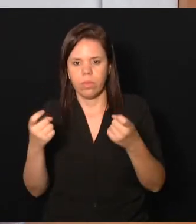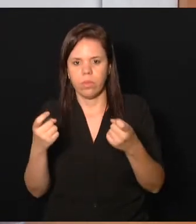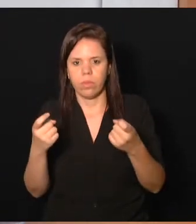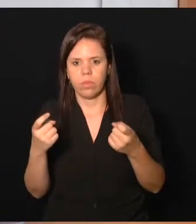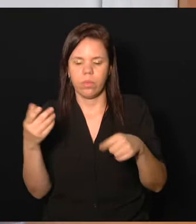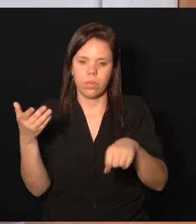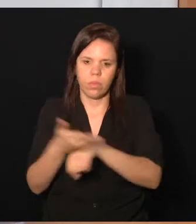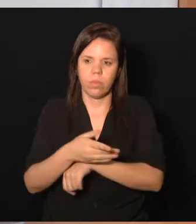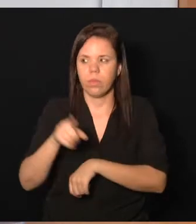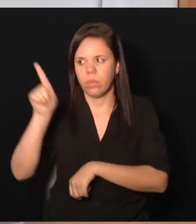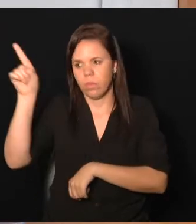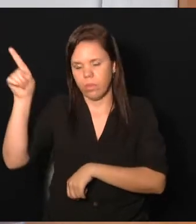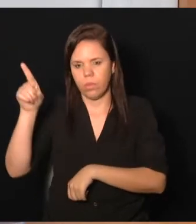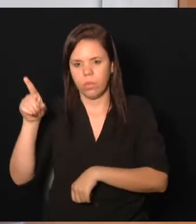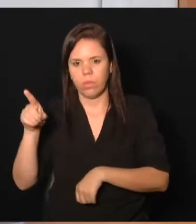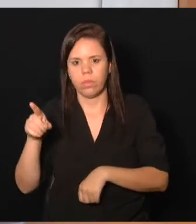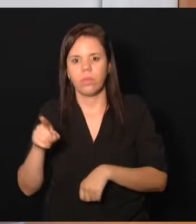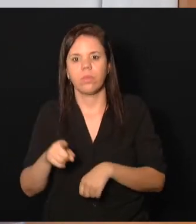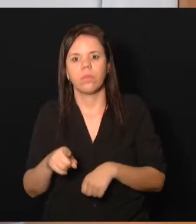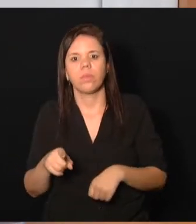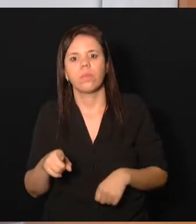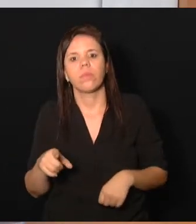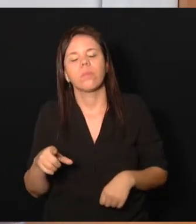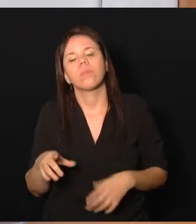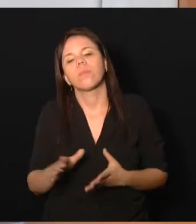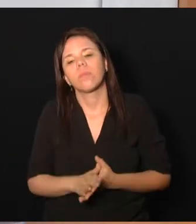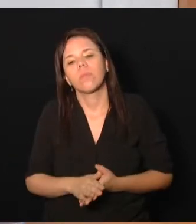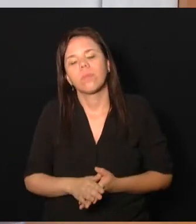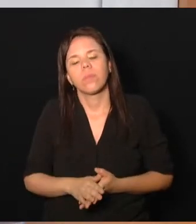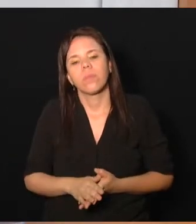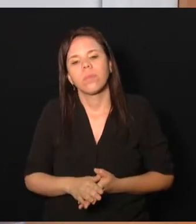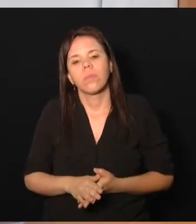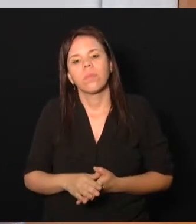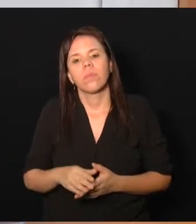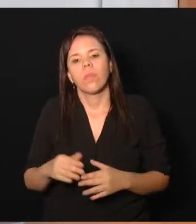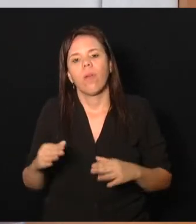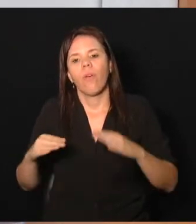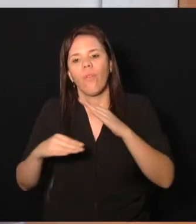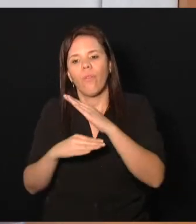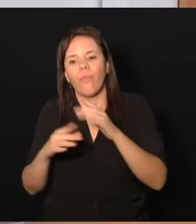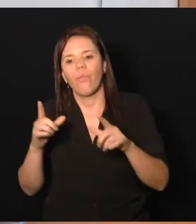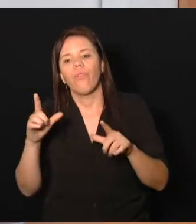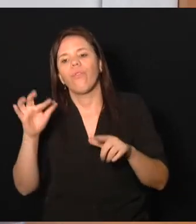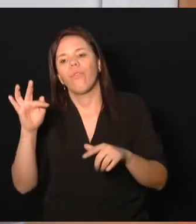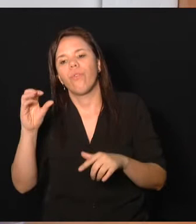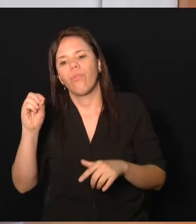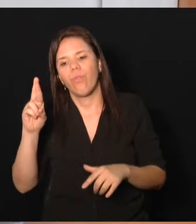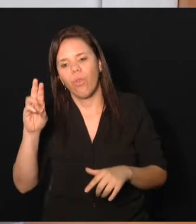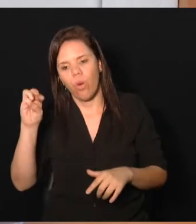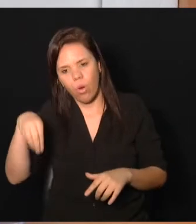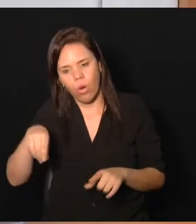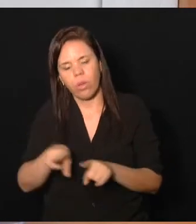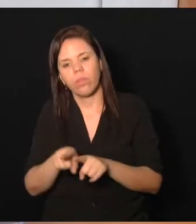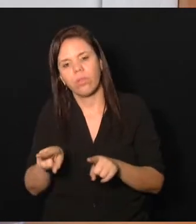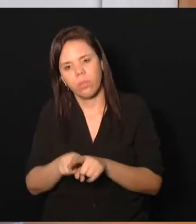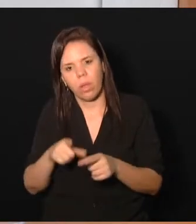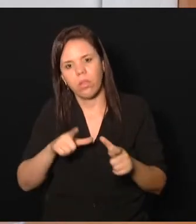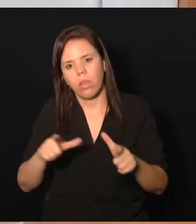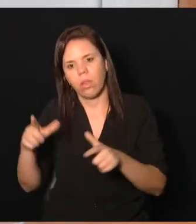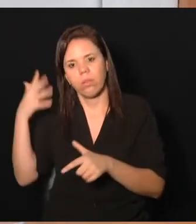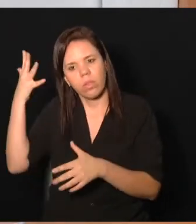nos visitar ali na cidade judiciária, conhecer as nossas comissões. Temos locais para as